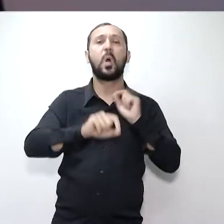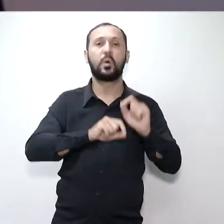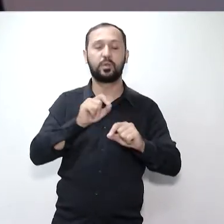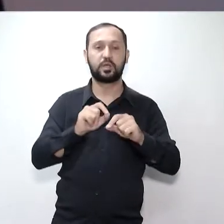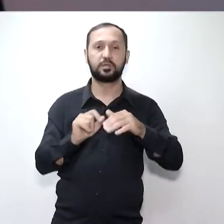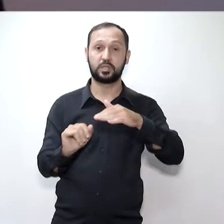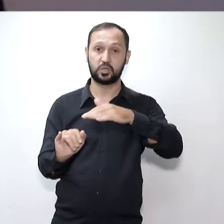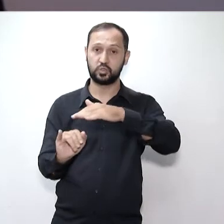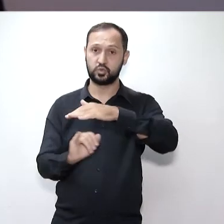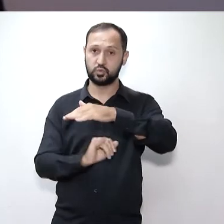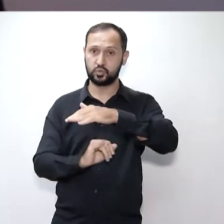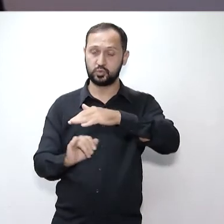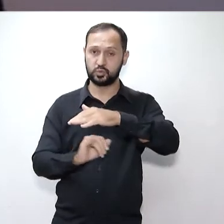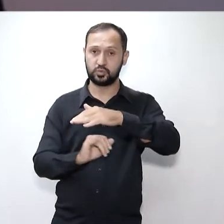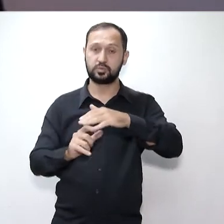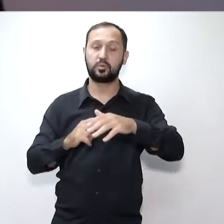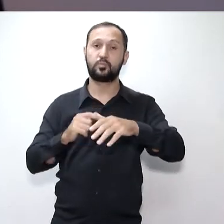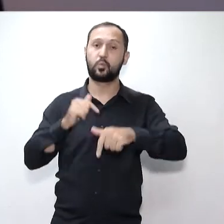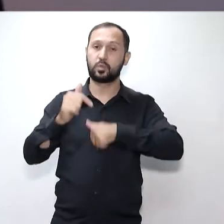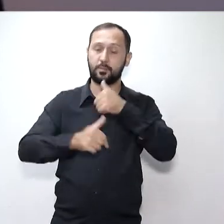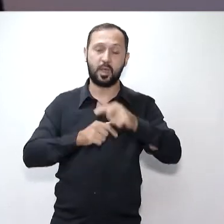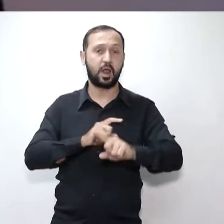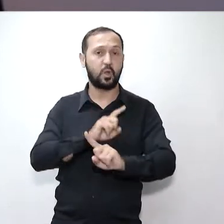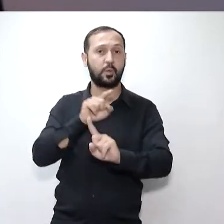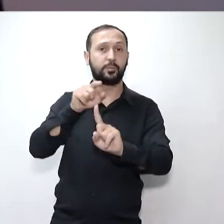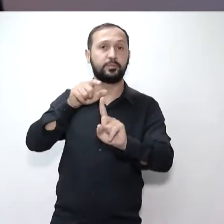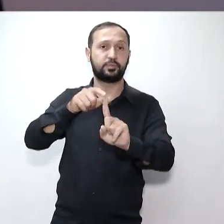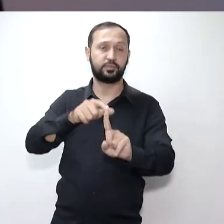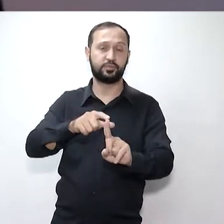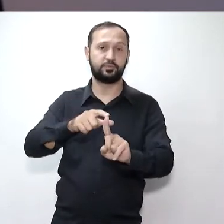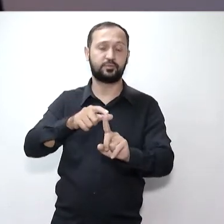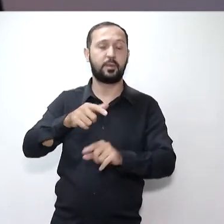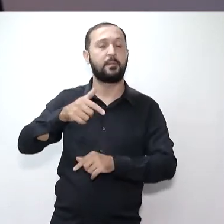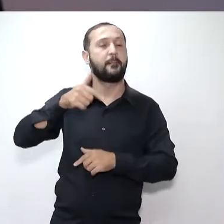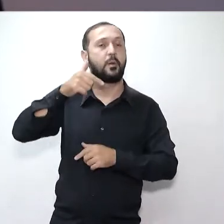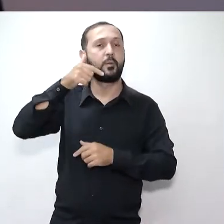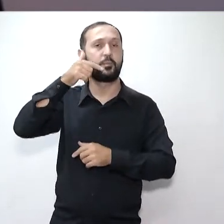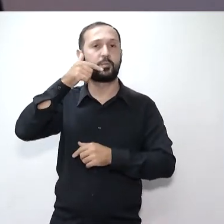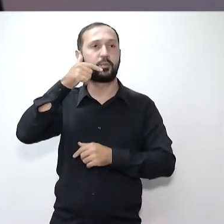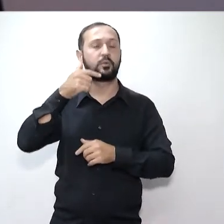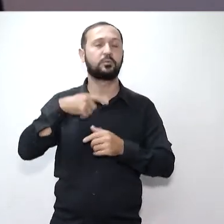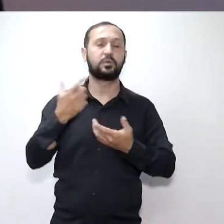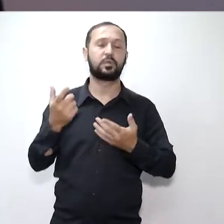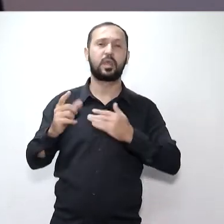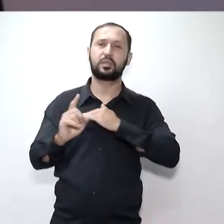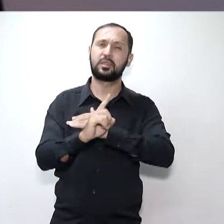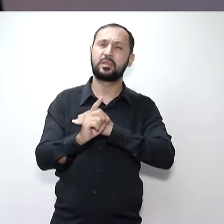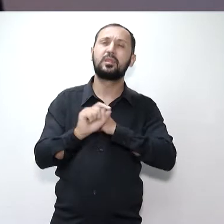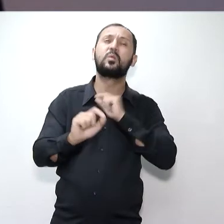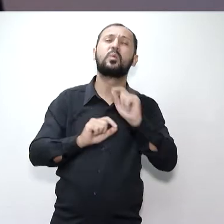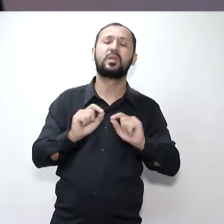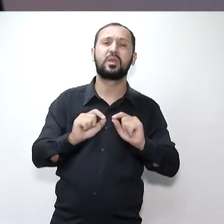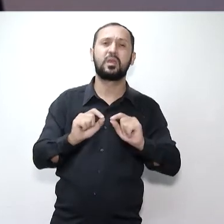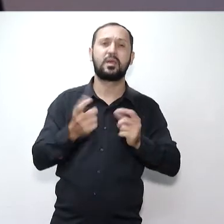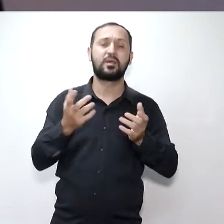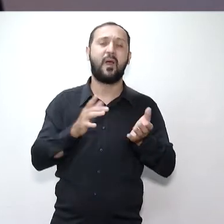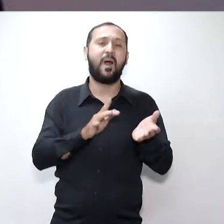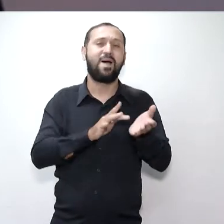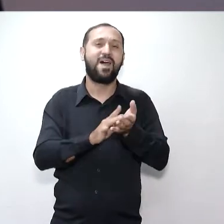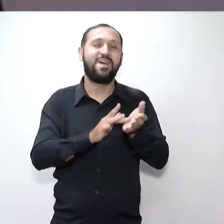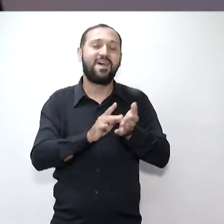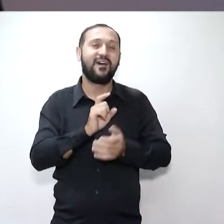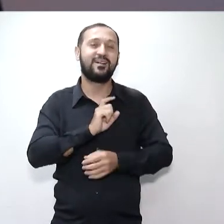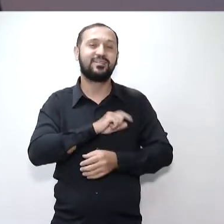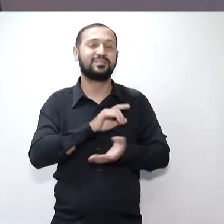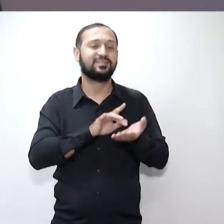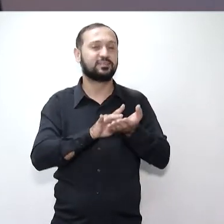ruim a instituição fazer a missão que lhe cabe, tendo que lidar com os trotes